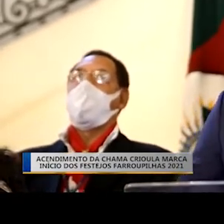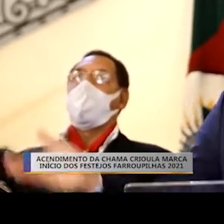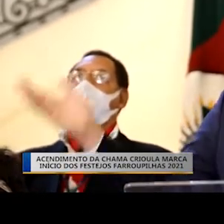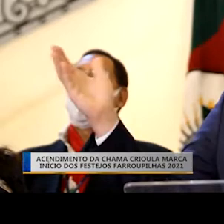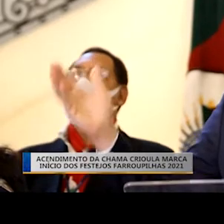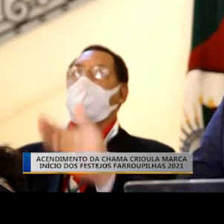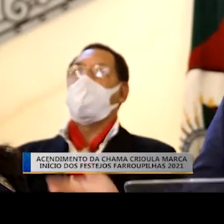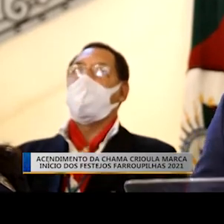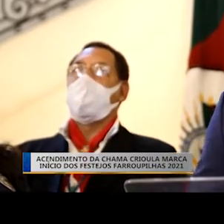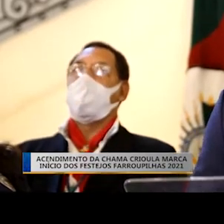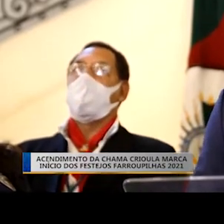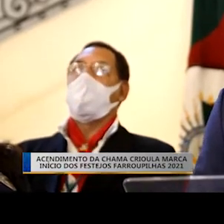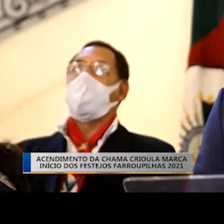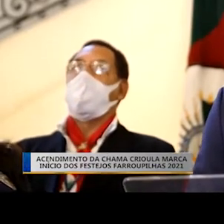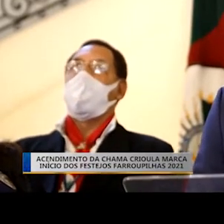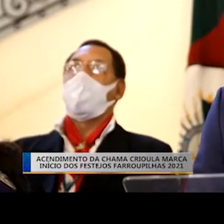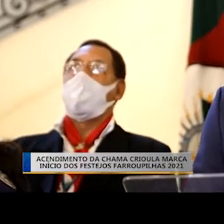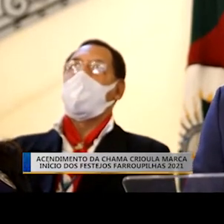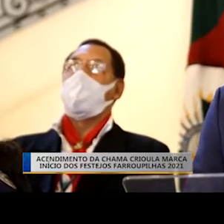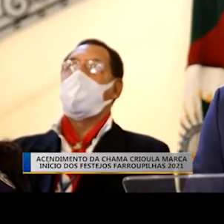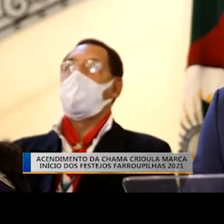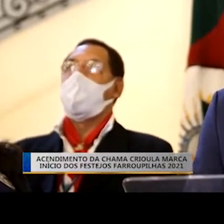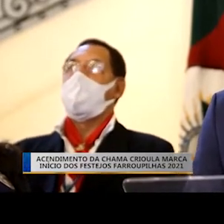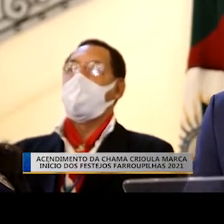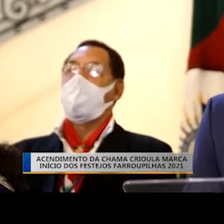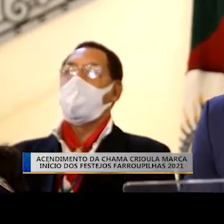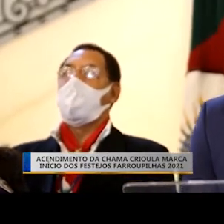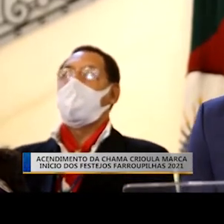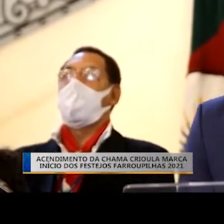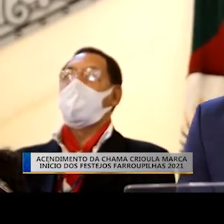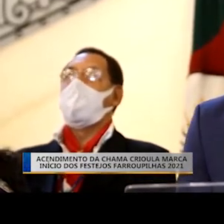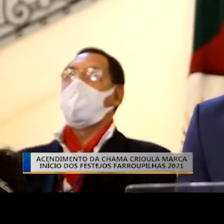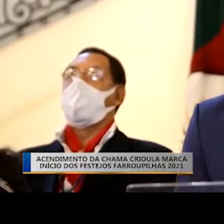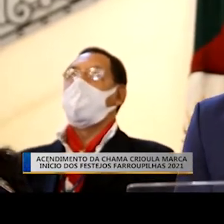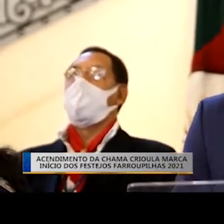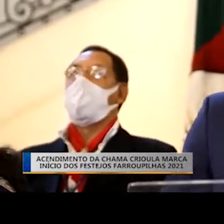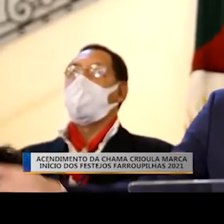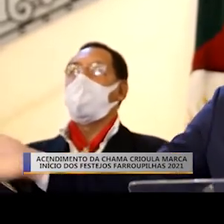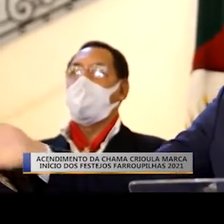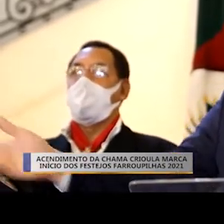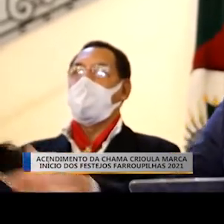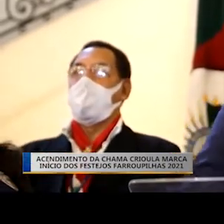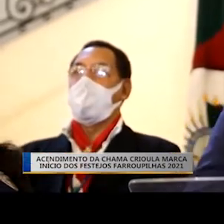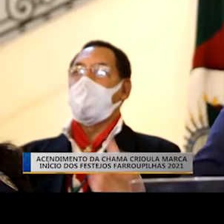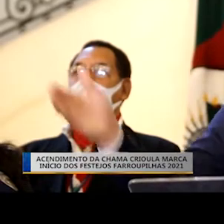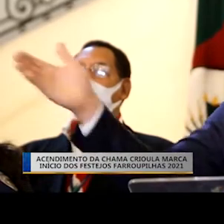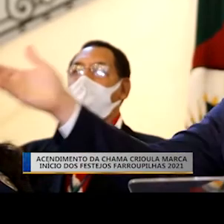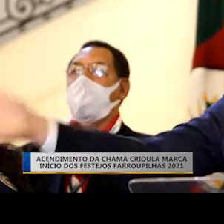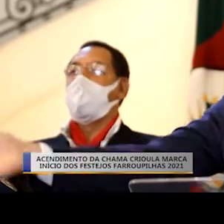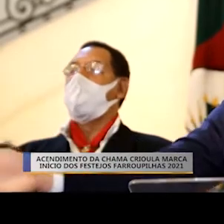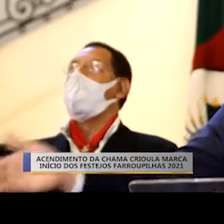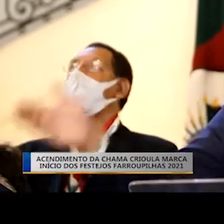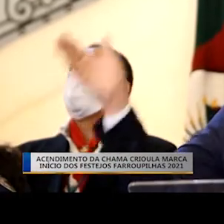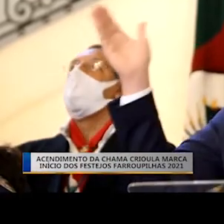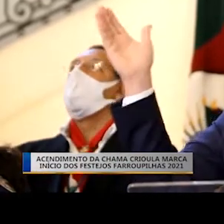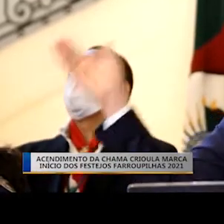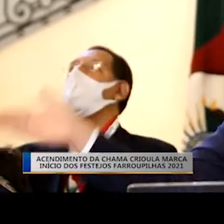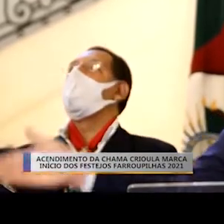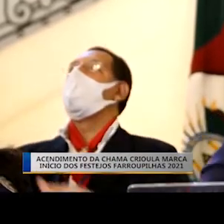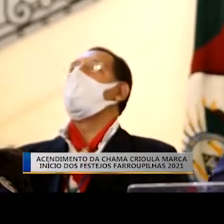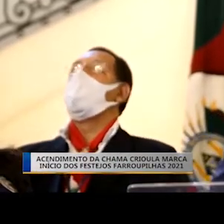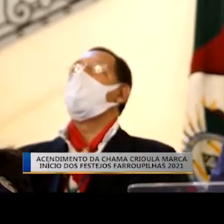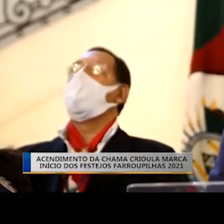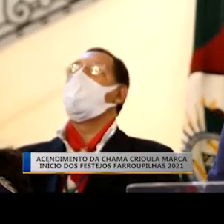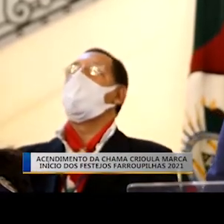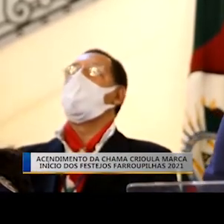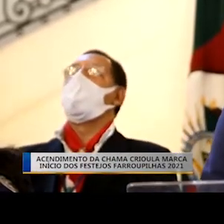saúde, anunciamos um maior investimento também da história recente nas estradas e vamos investir, assim, na educação, no